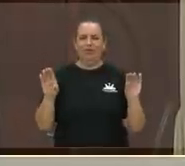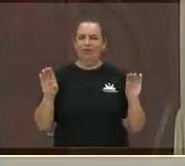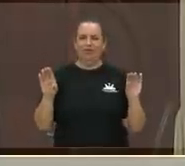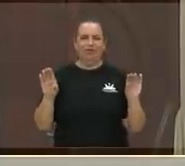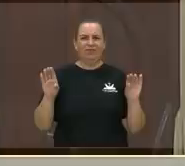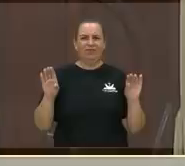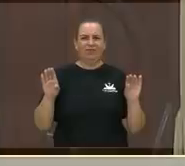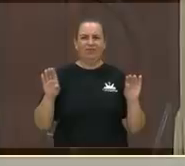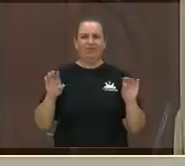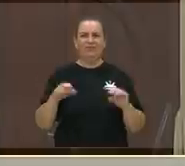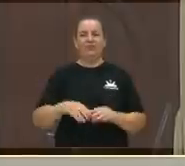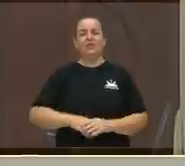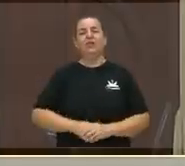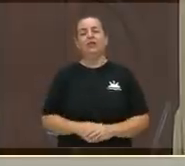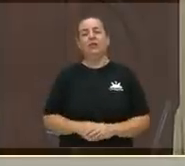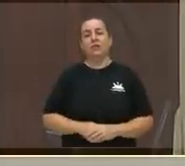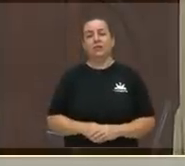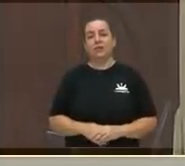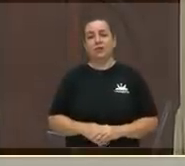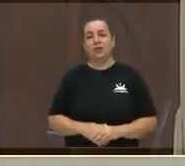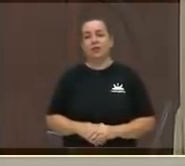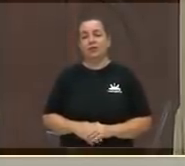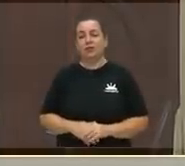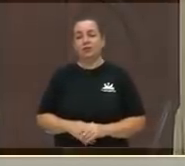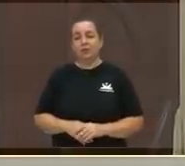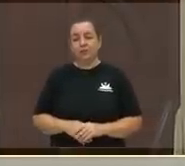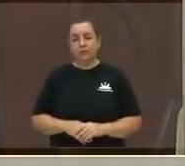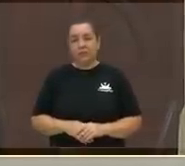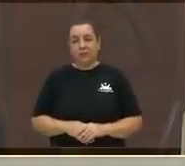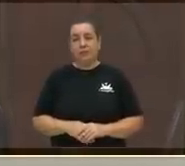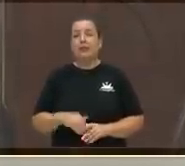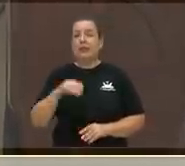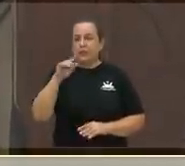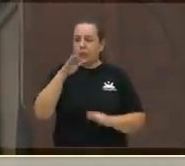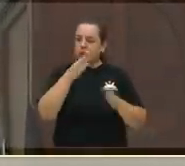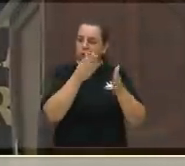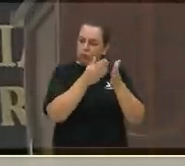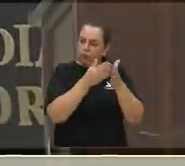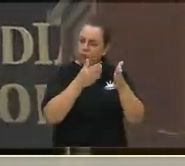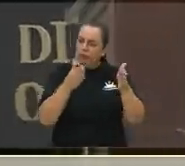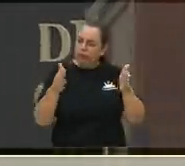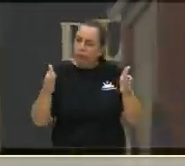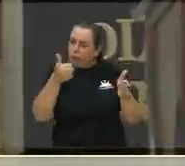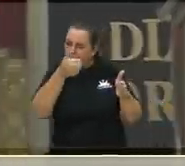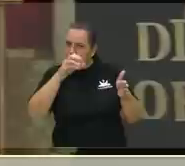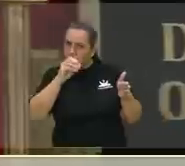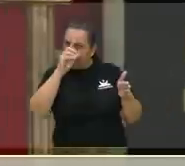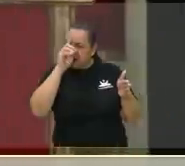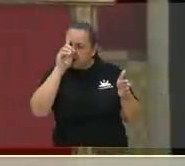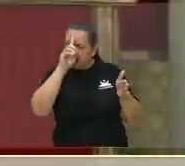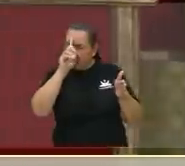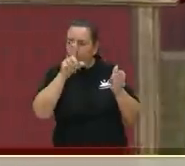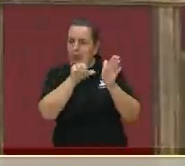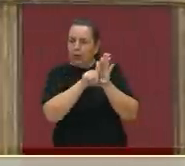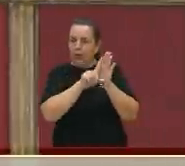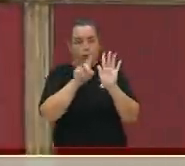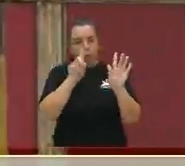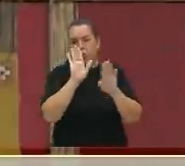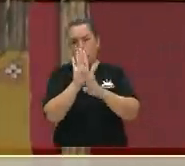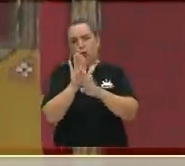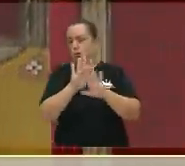e mais uma vez eu digo que se o roteiro que eu passei não ajuda esqueça